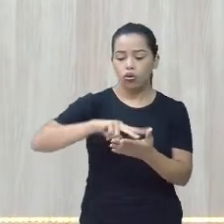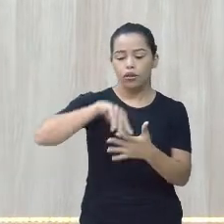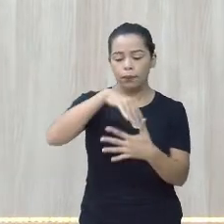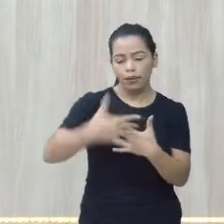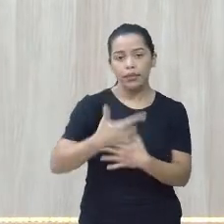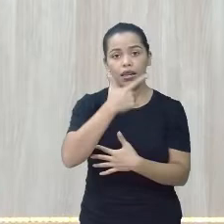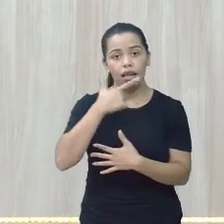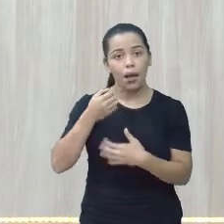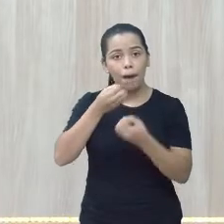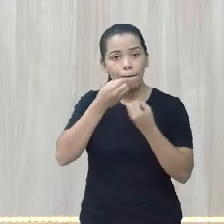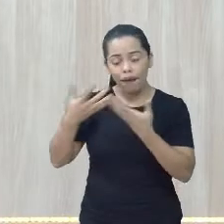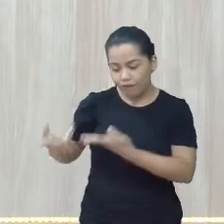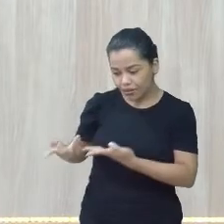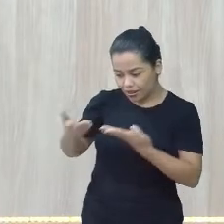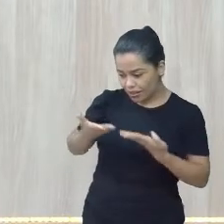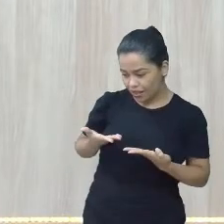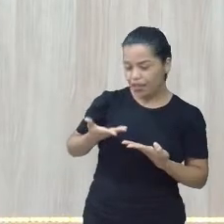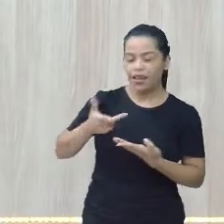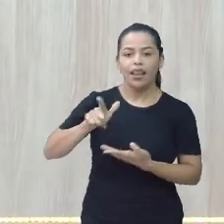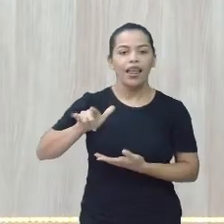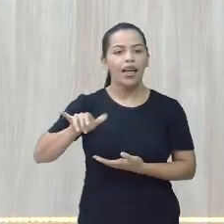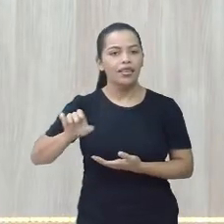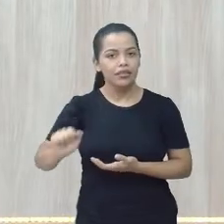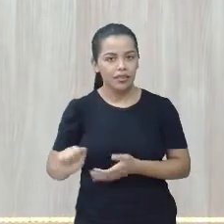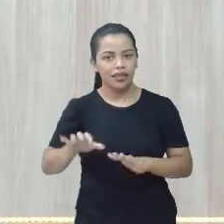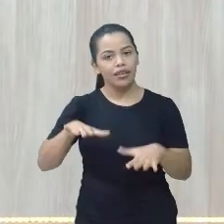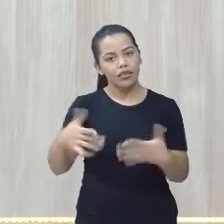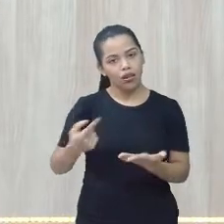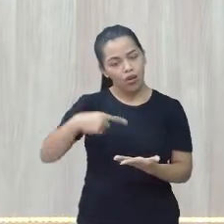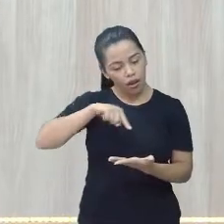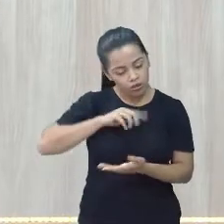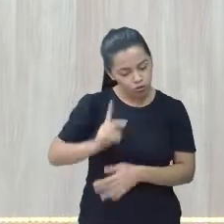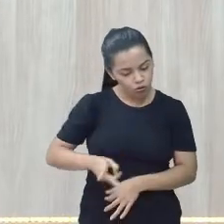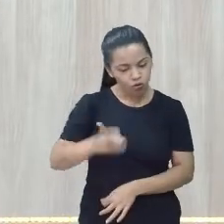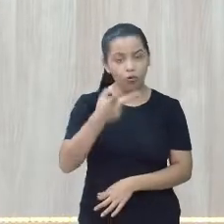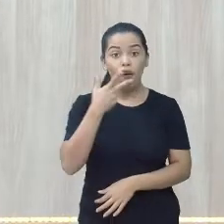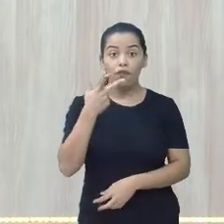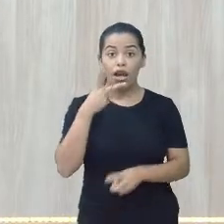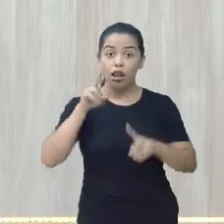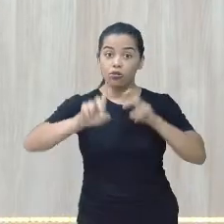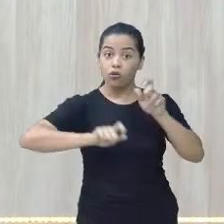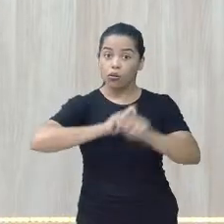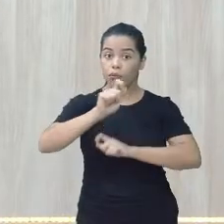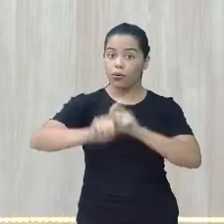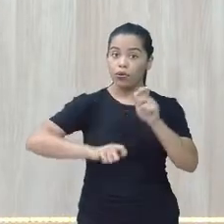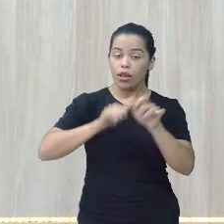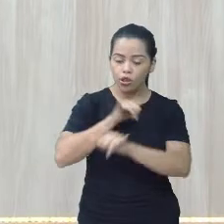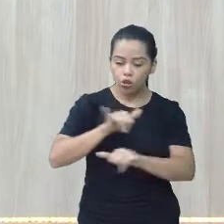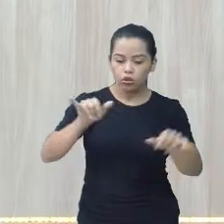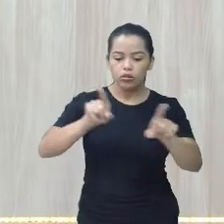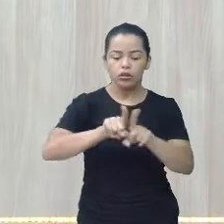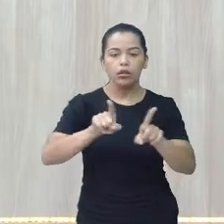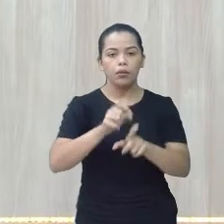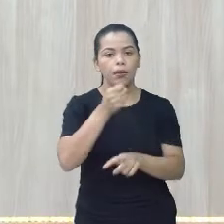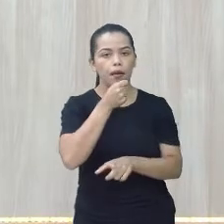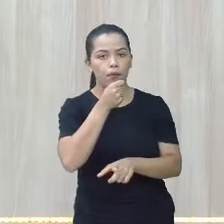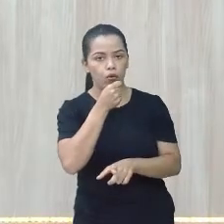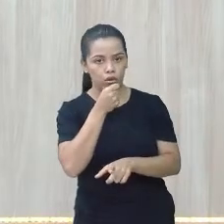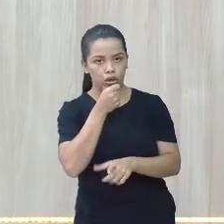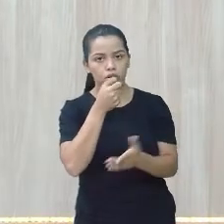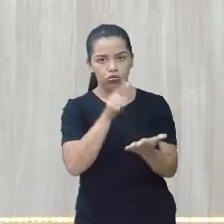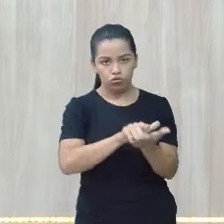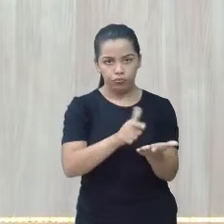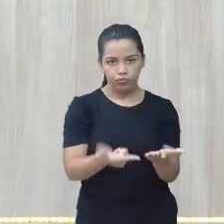lá, vamos começar a aula de hoje, né? A gente continua aí falando sobre a notícia e a reportagem. Então, a gente vai fazer